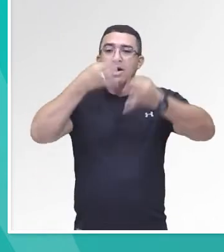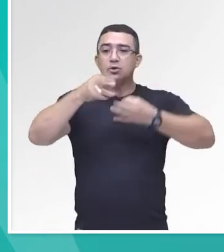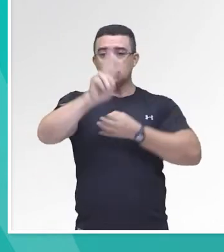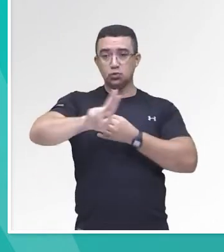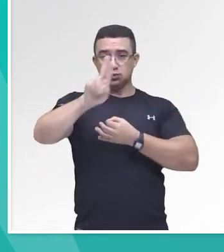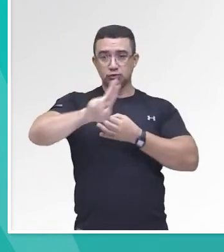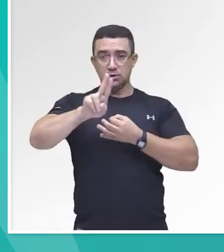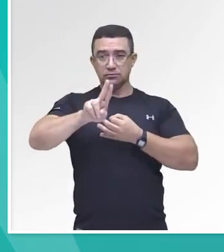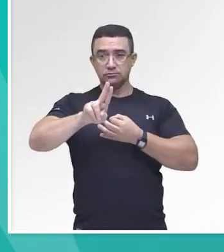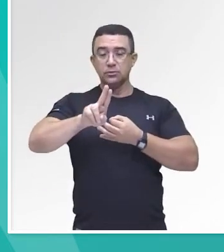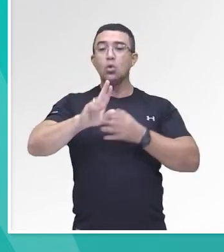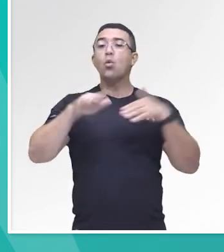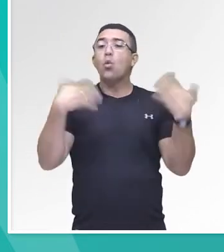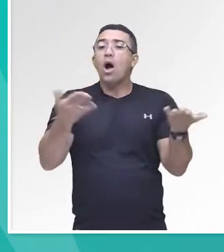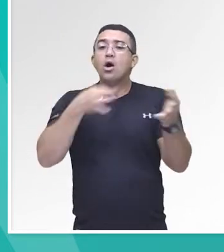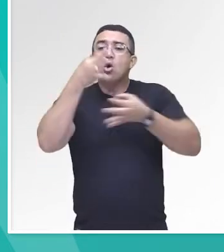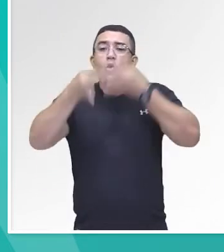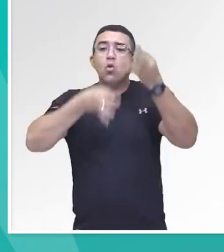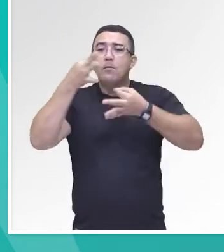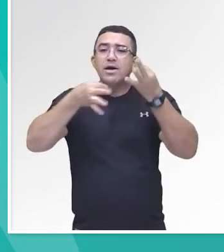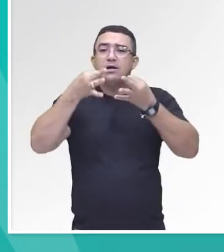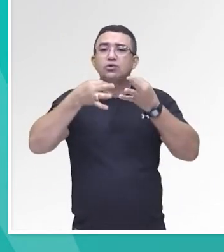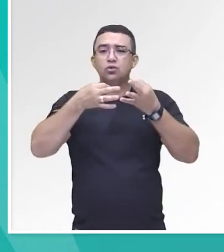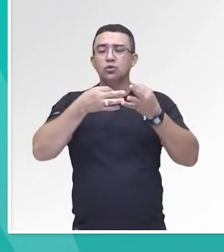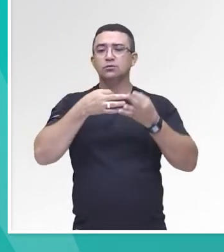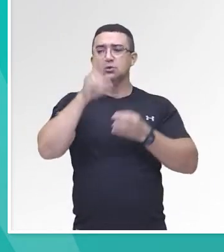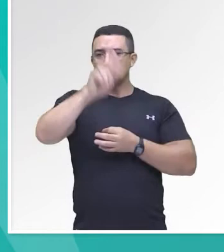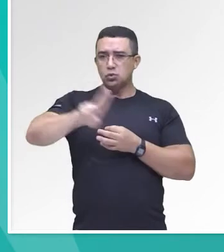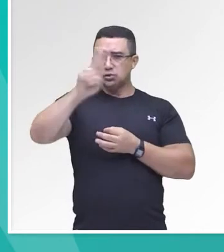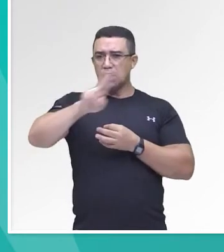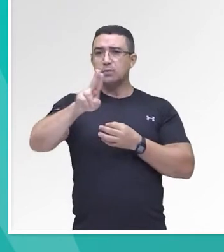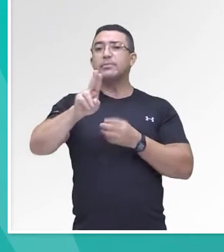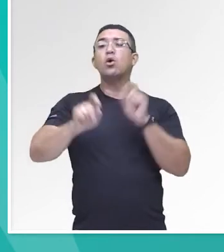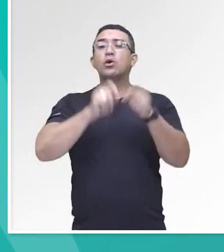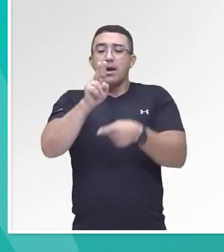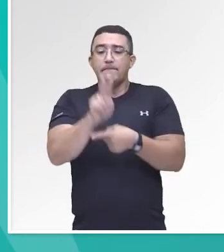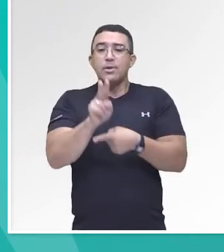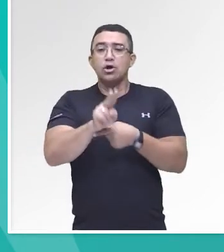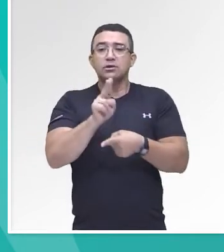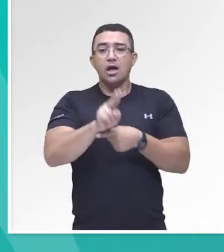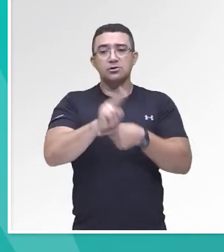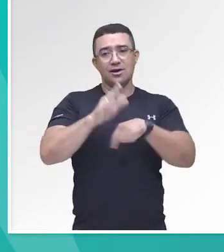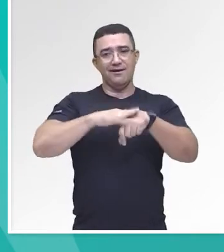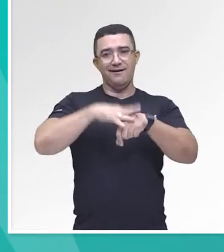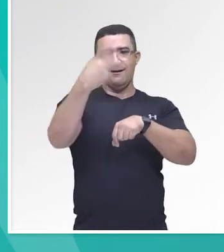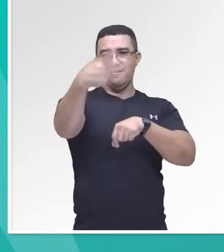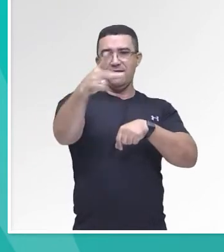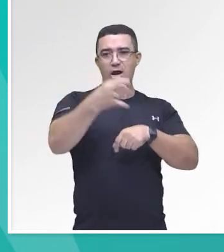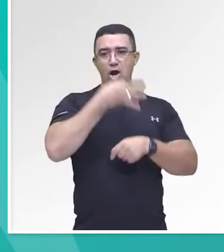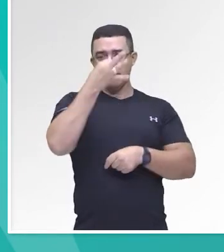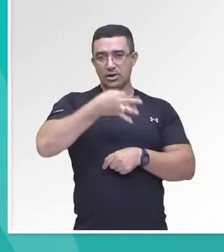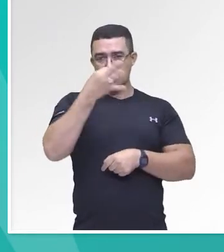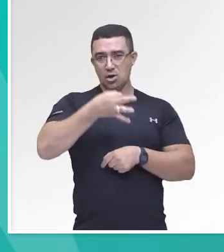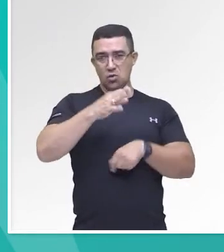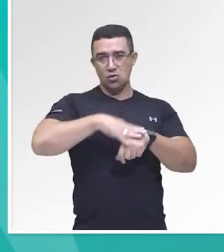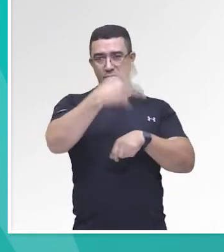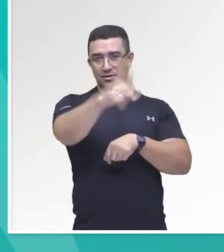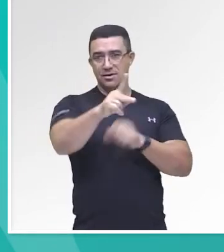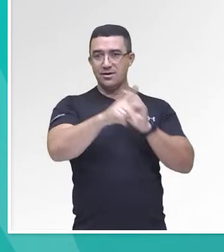utilizados, né, para defender essa ideia aqui, já que estamos diante de um texto dissertativo, argumentativo. Então, olhem